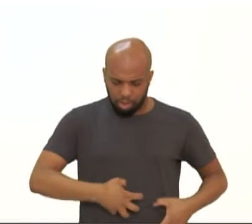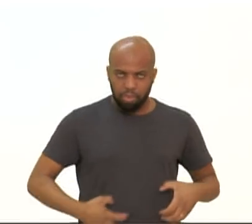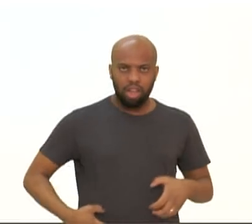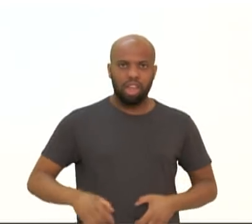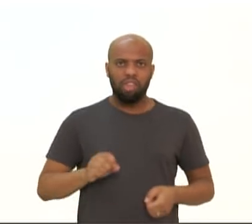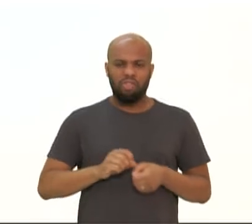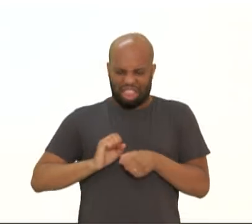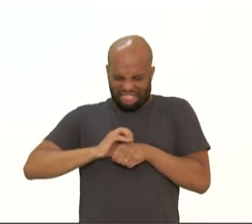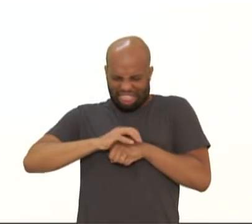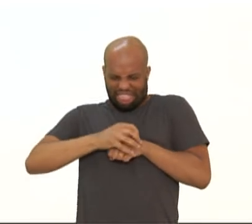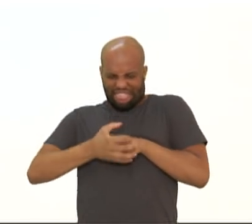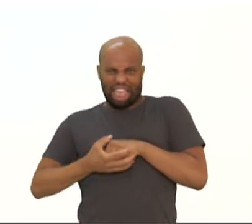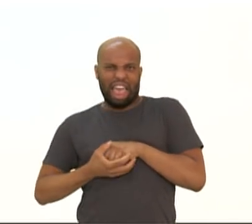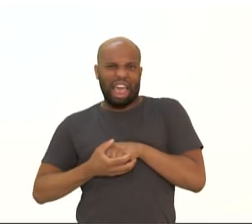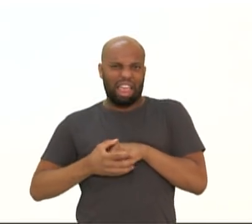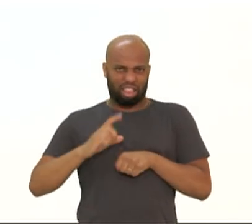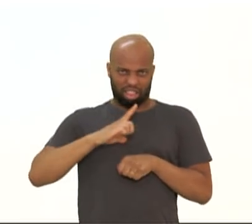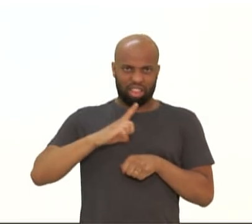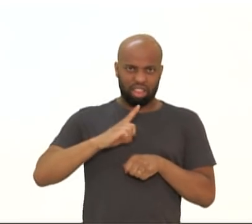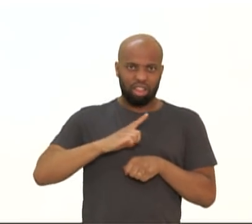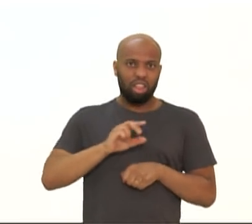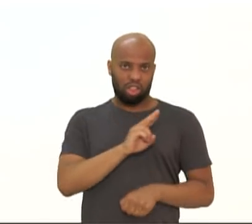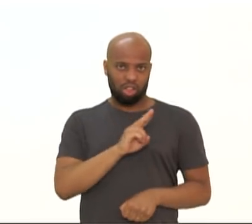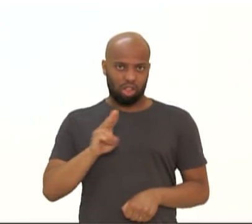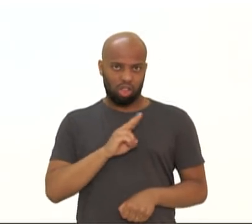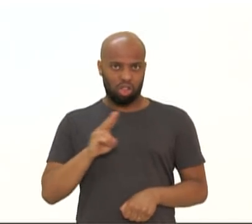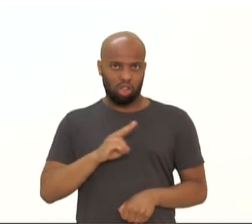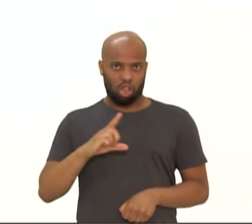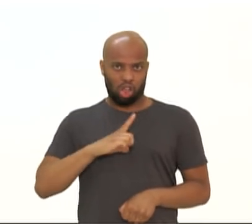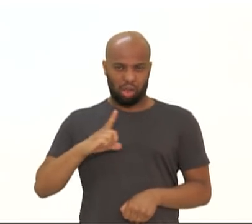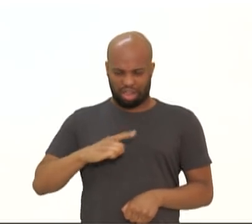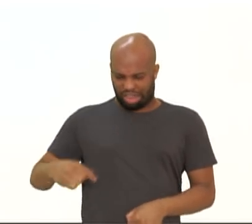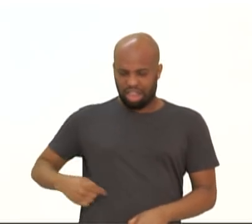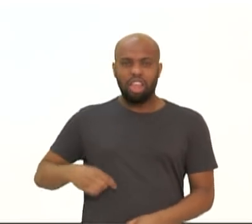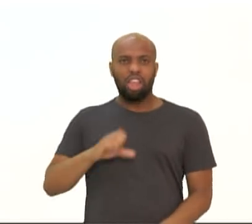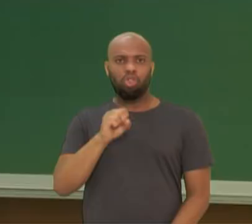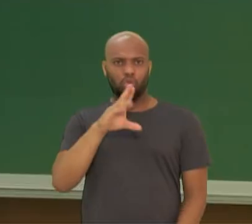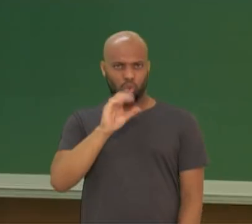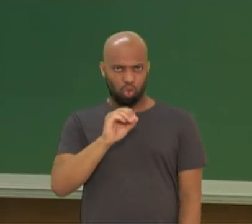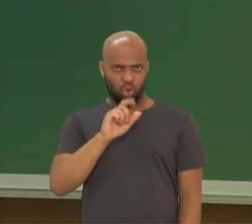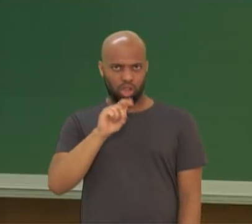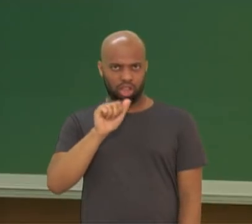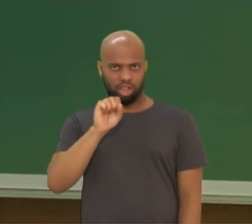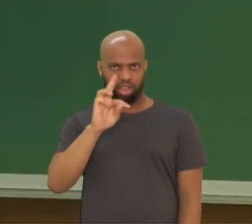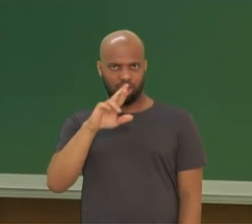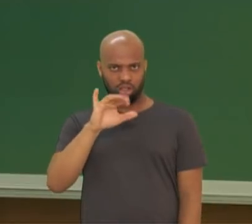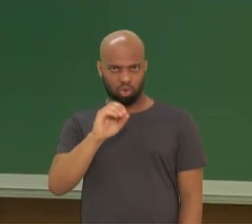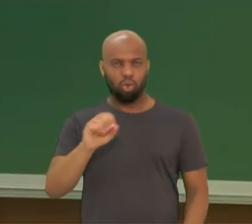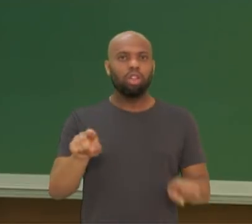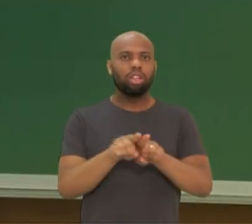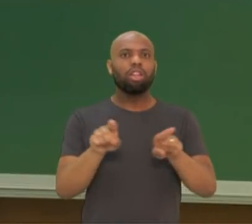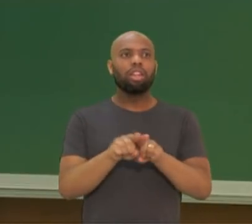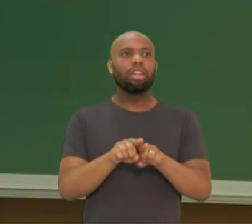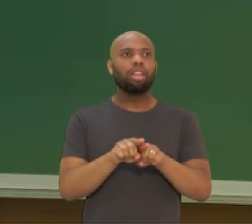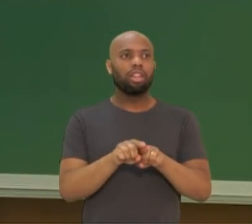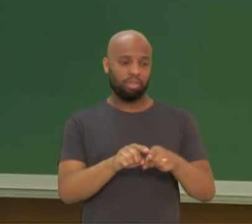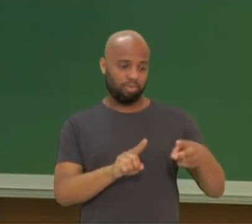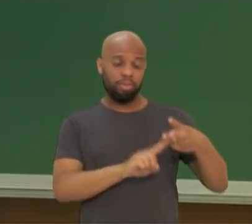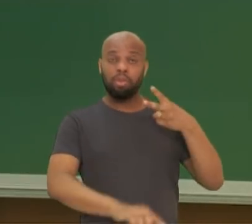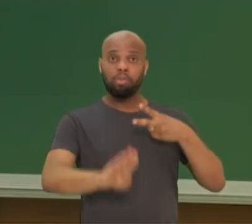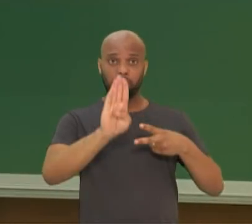produzido ácido clorídrico, também conhecido como suco gástrico? Você lembra? E a alternativa